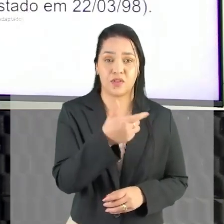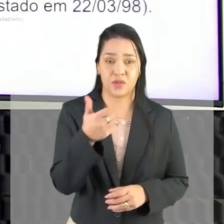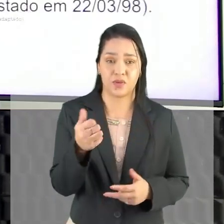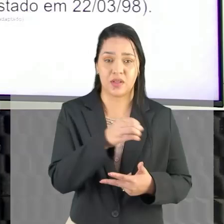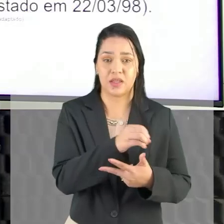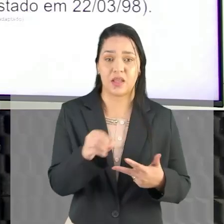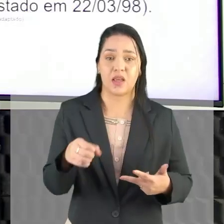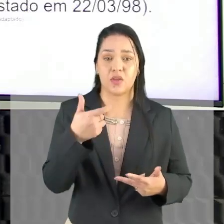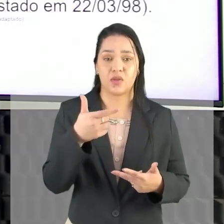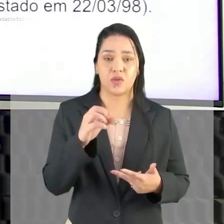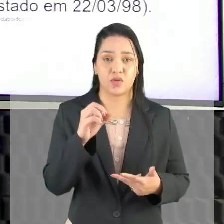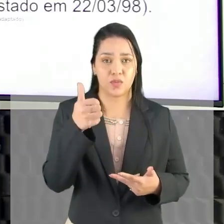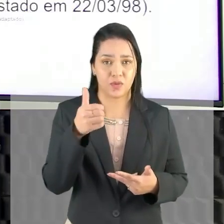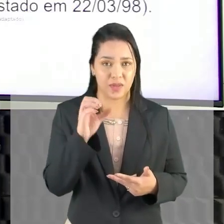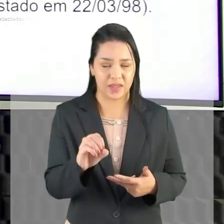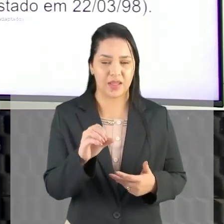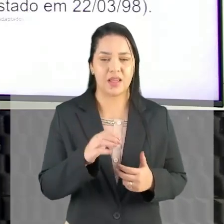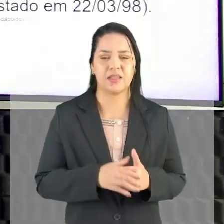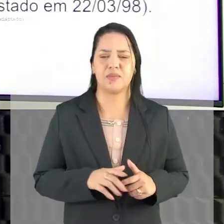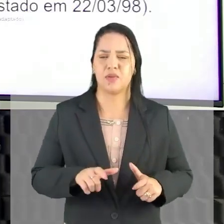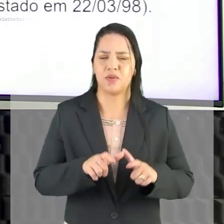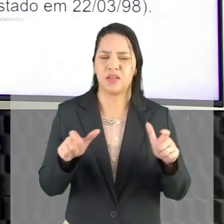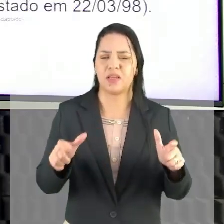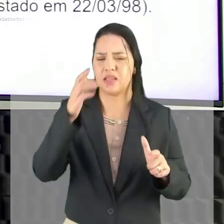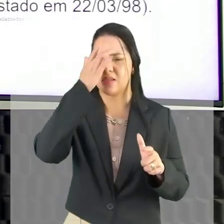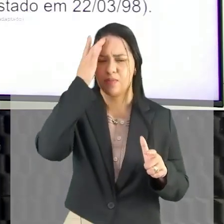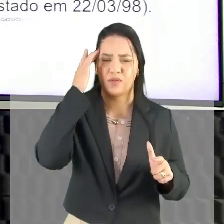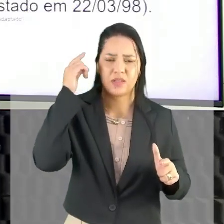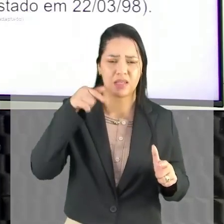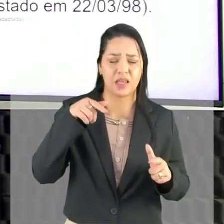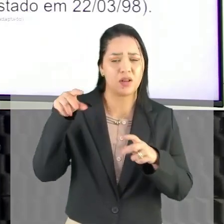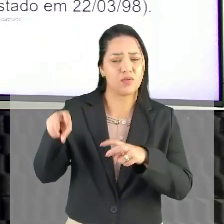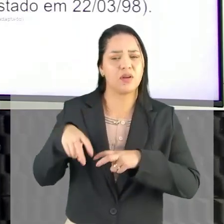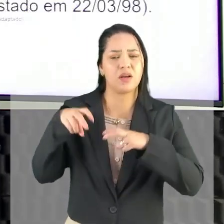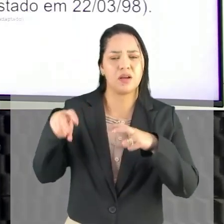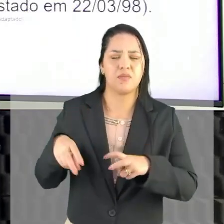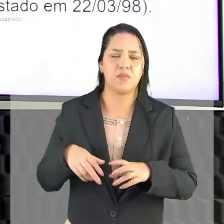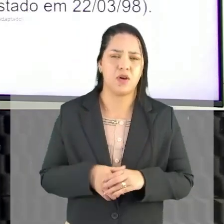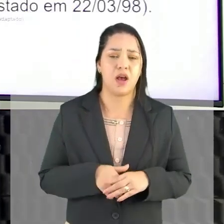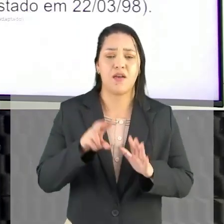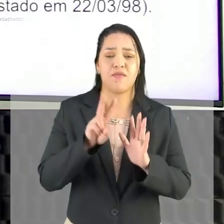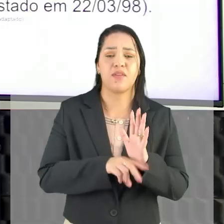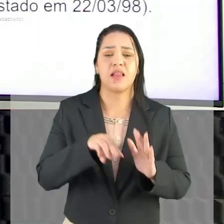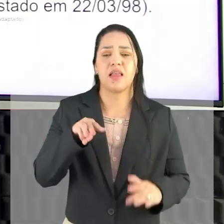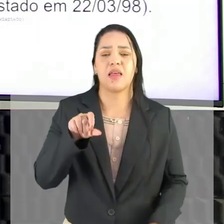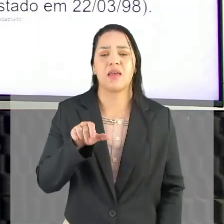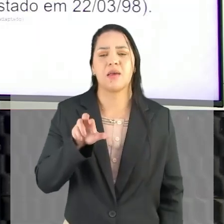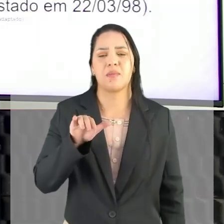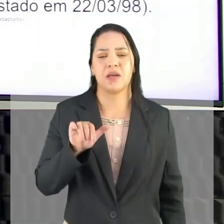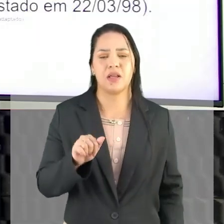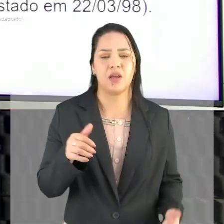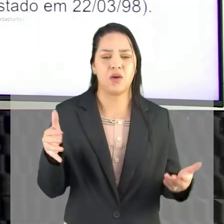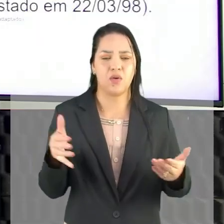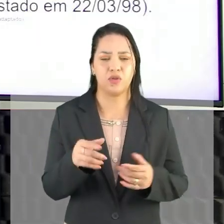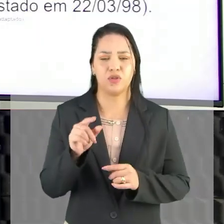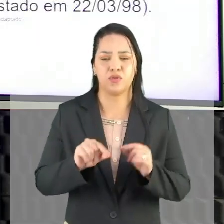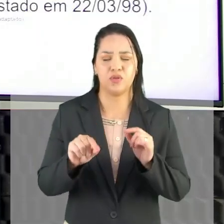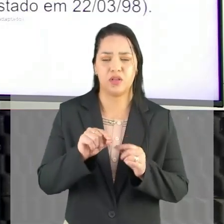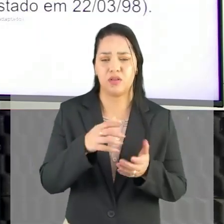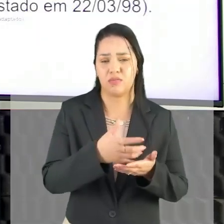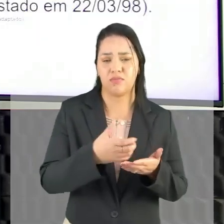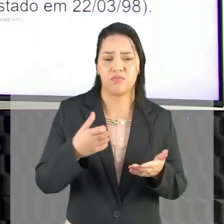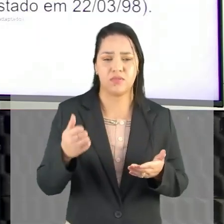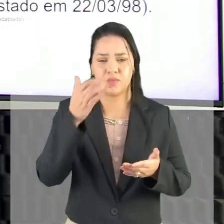Enem 2010. A maioria das pessoas daqui era do campo. Vila Maria é hoje exportadora